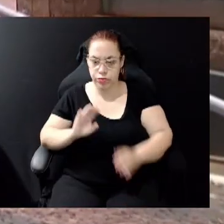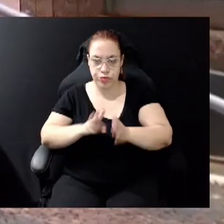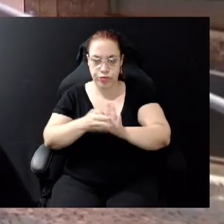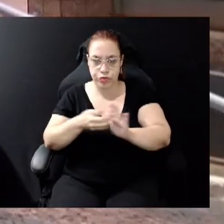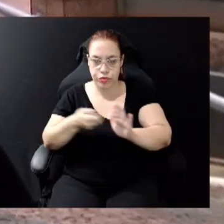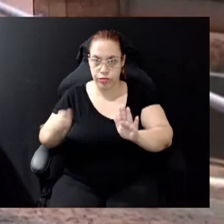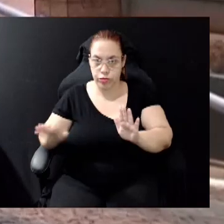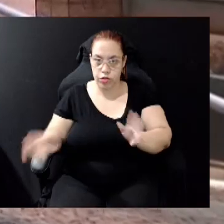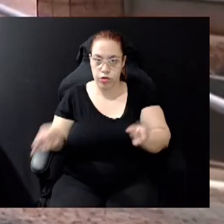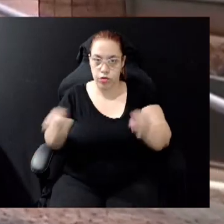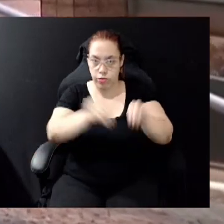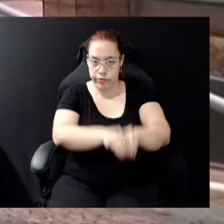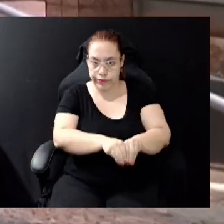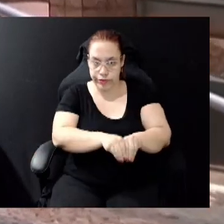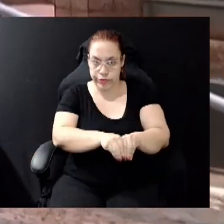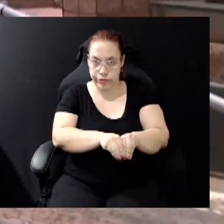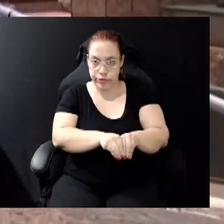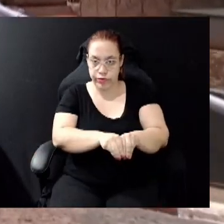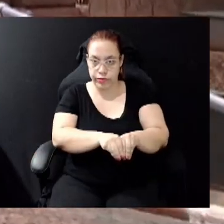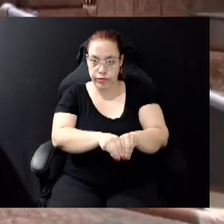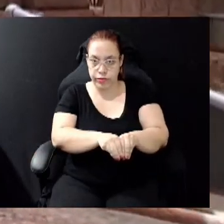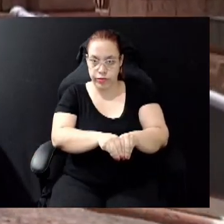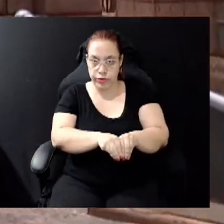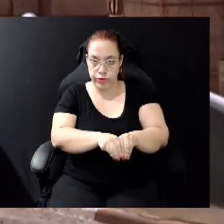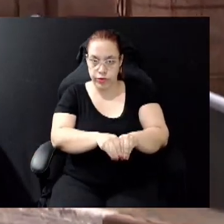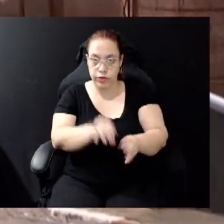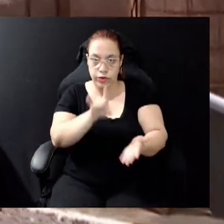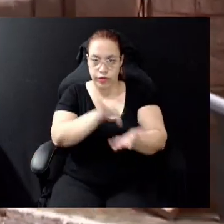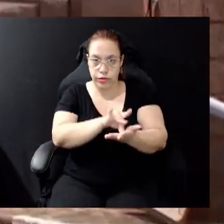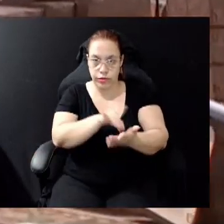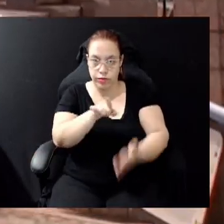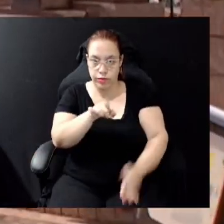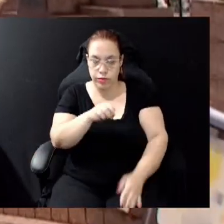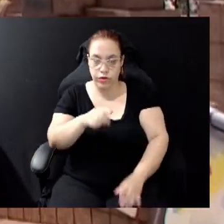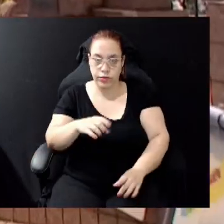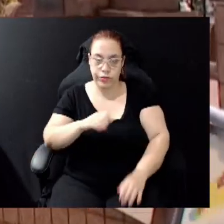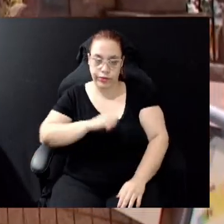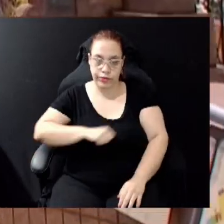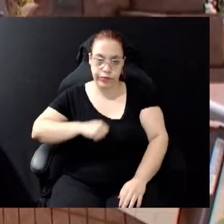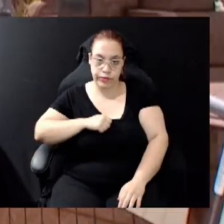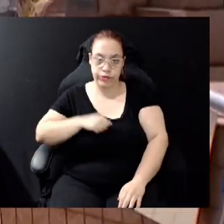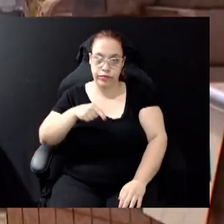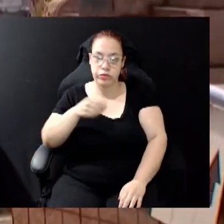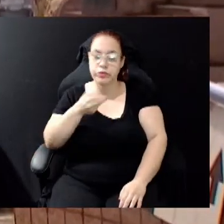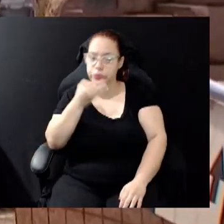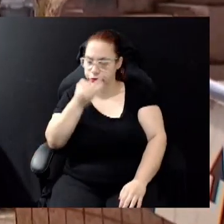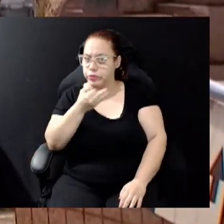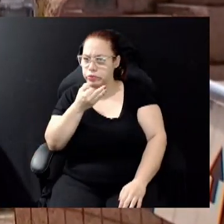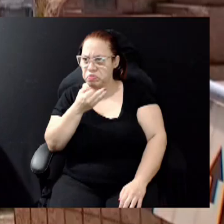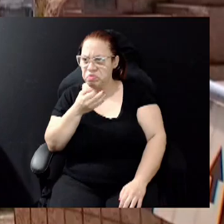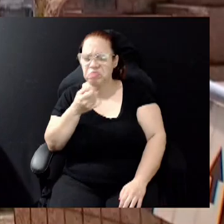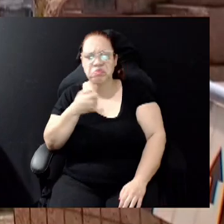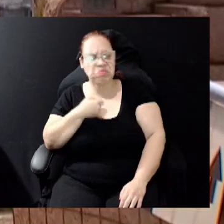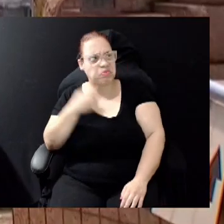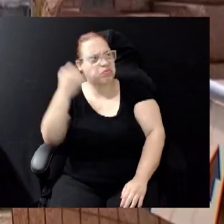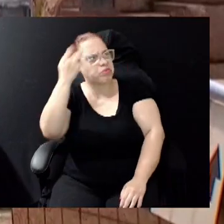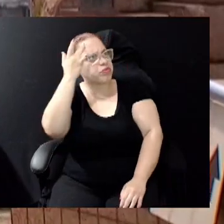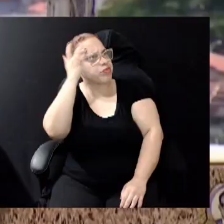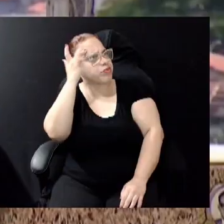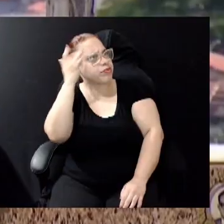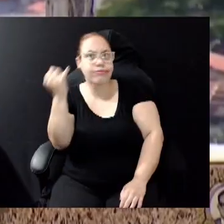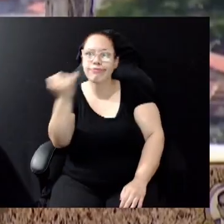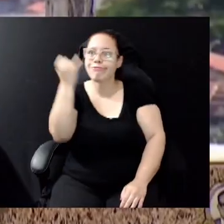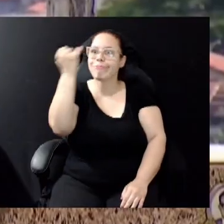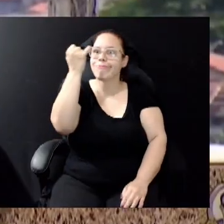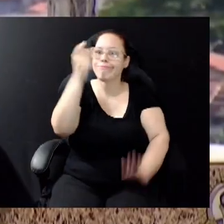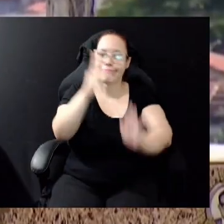para cá para ter o seu cemitério oficial da Saudade, né? Então foi essa a sugestão e eu achei importante fazer um projeto de